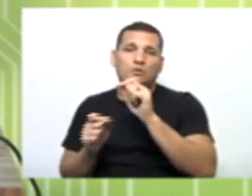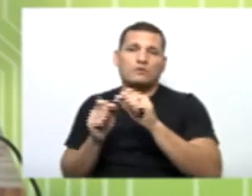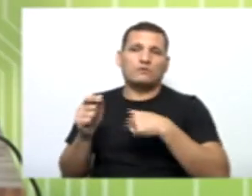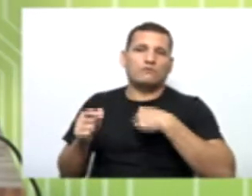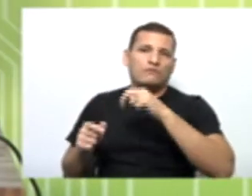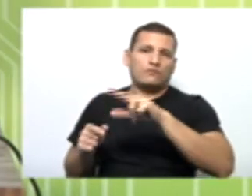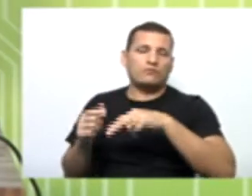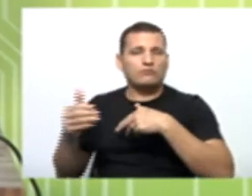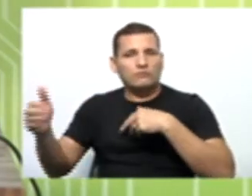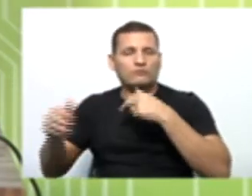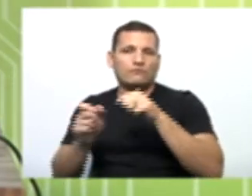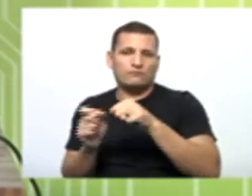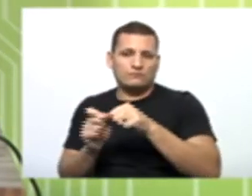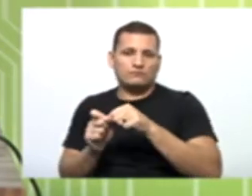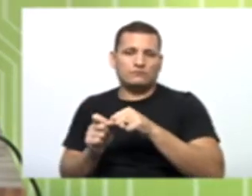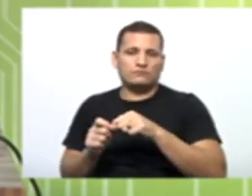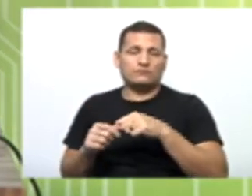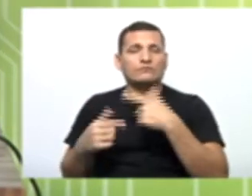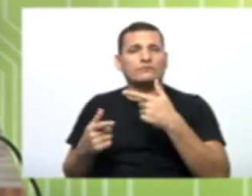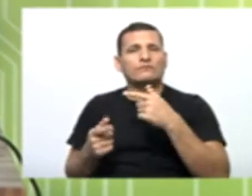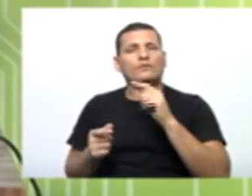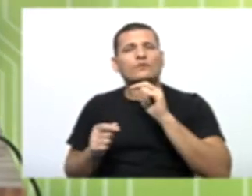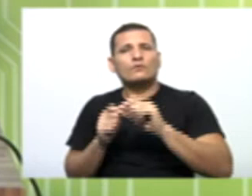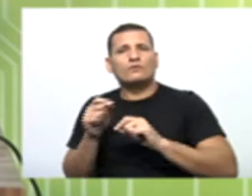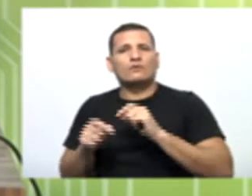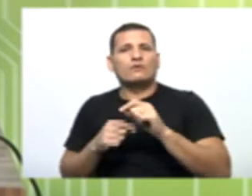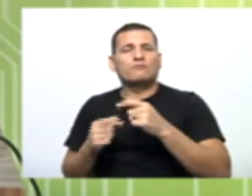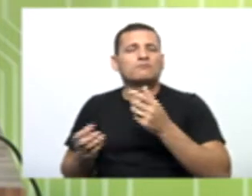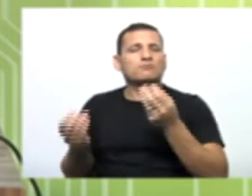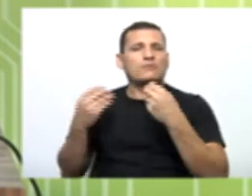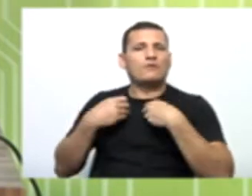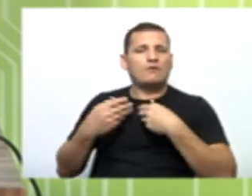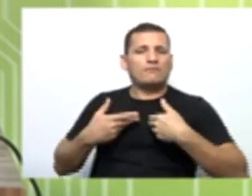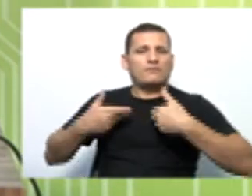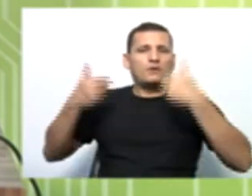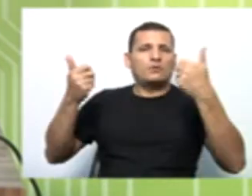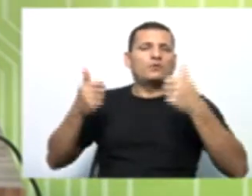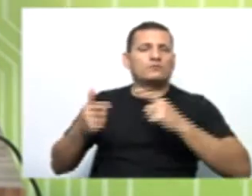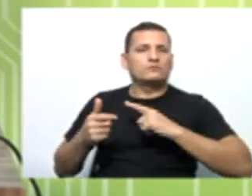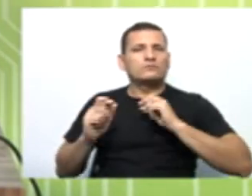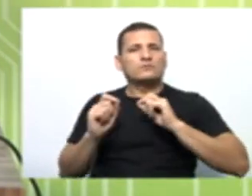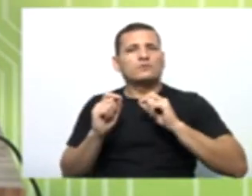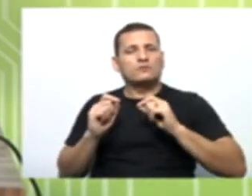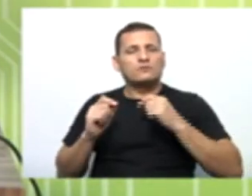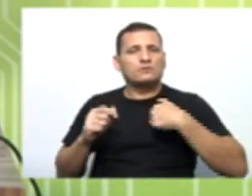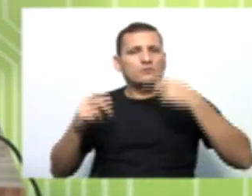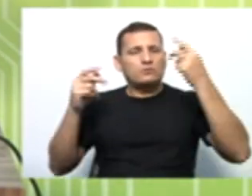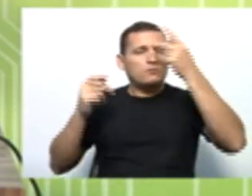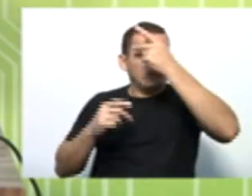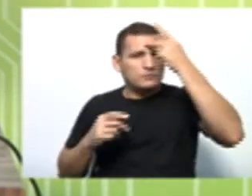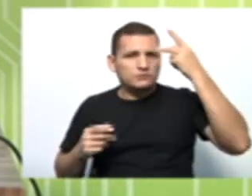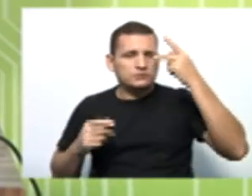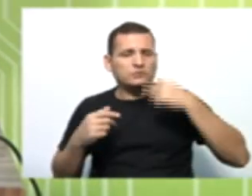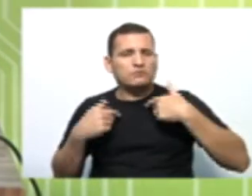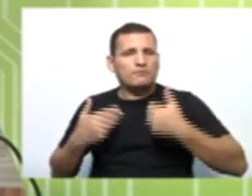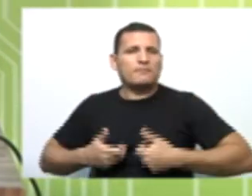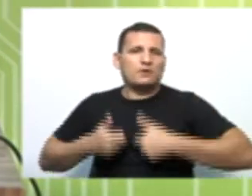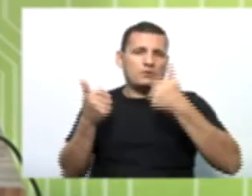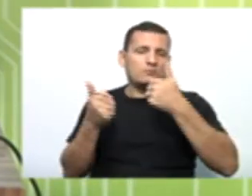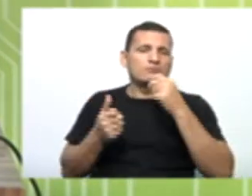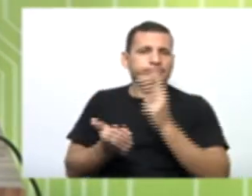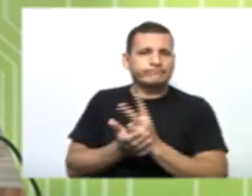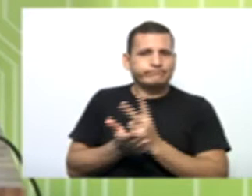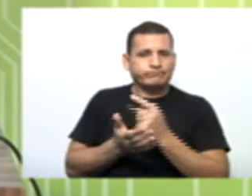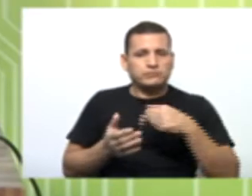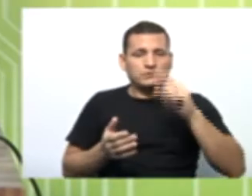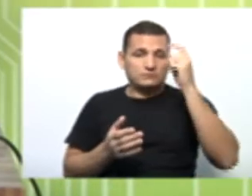fazer. Então isso faz com que eu haja melhor. Isso faz com que eu me torne uma pessoa melhor, sempre quando nós pensamos e